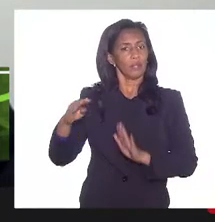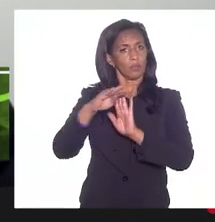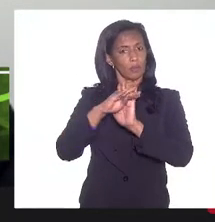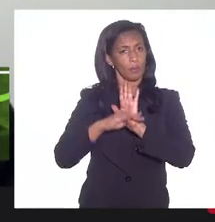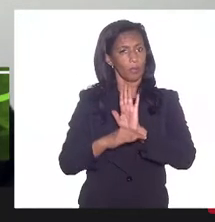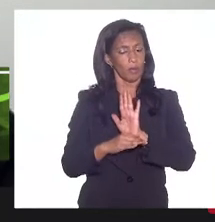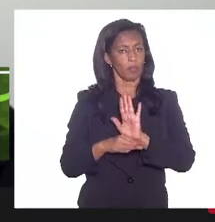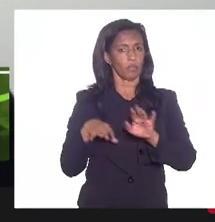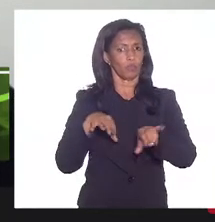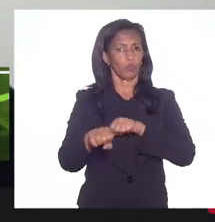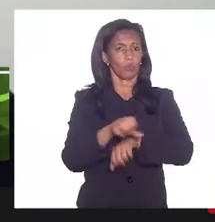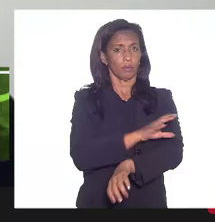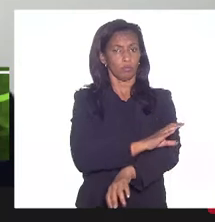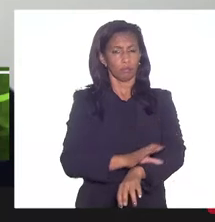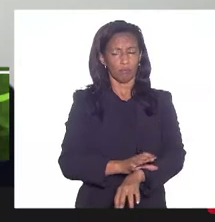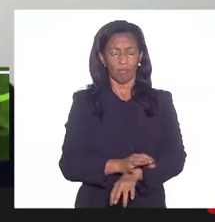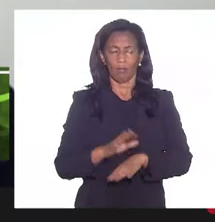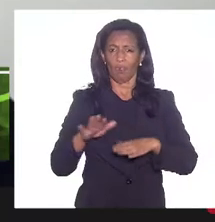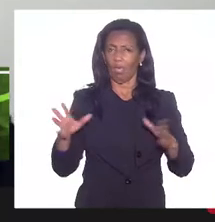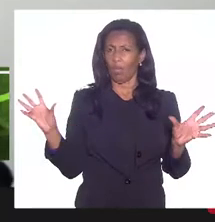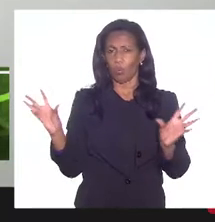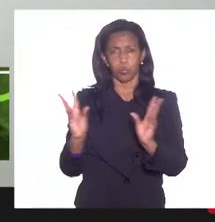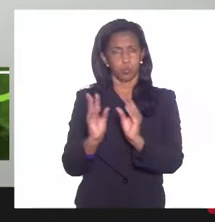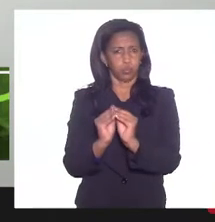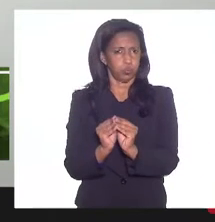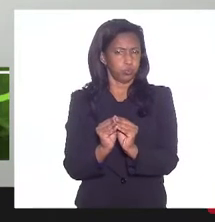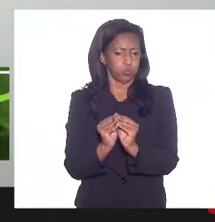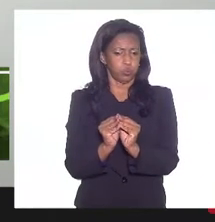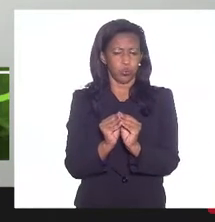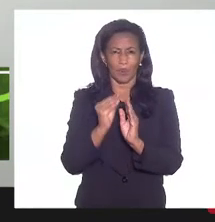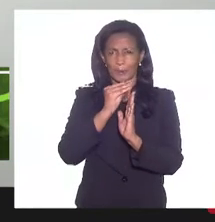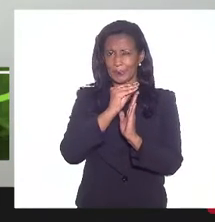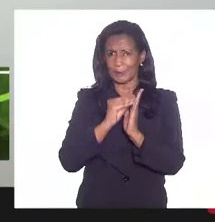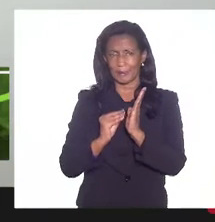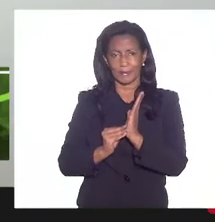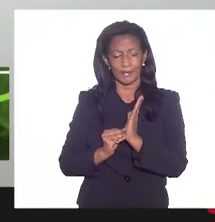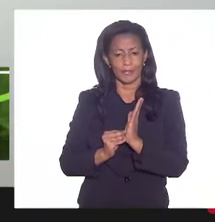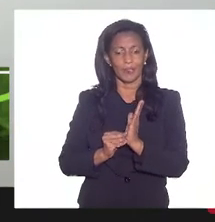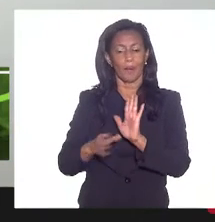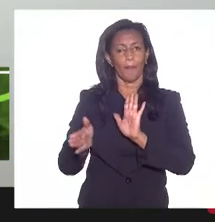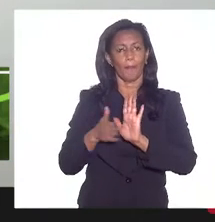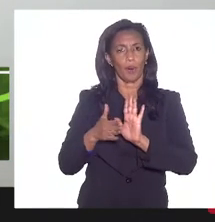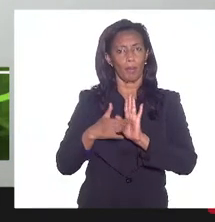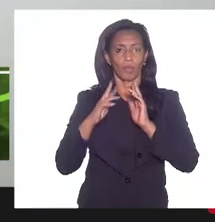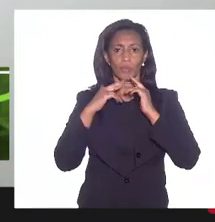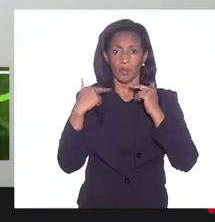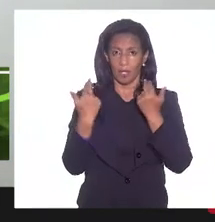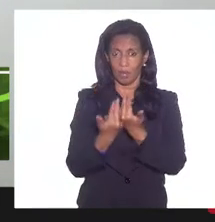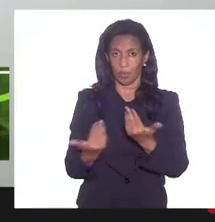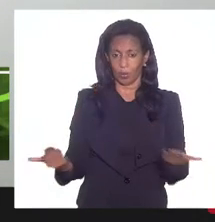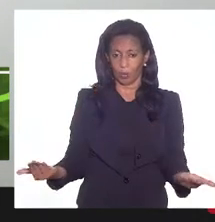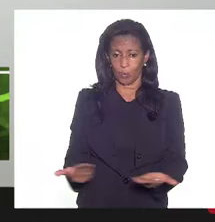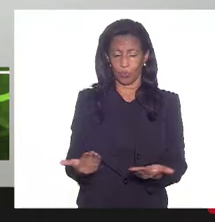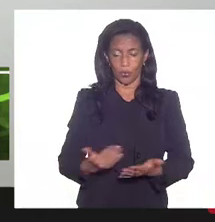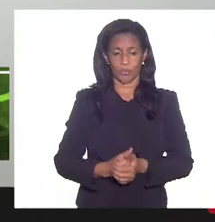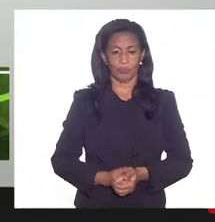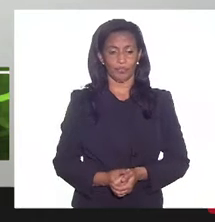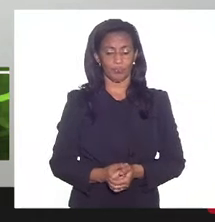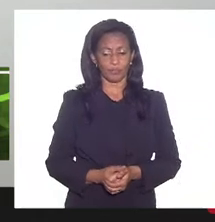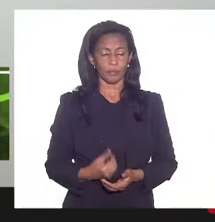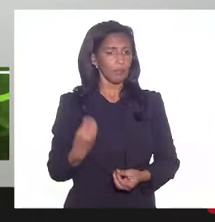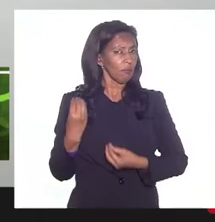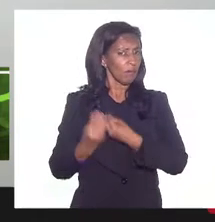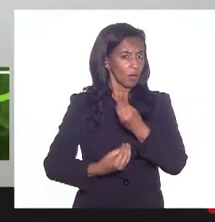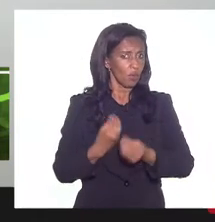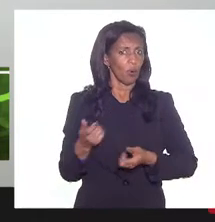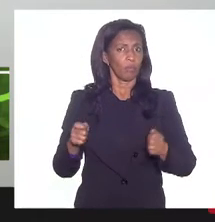formação cultural. Enfim, de maneira muito resumida, numa síntese apertada, esse é o propósito da nossa audiência e a gente vai, como fazemos